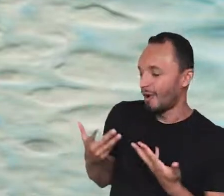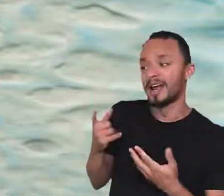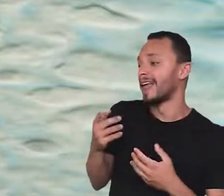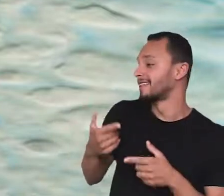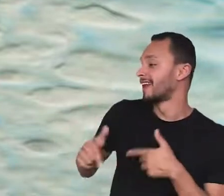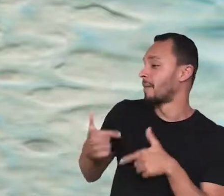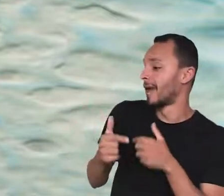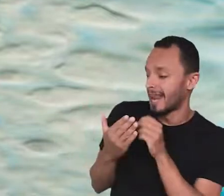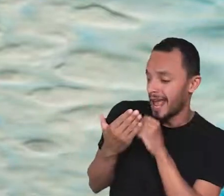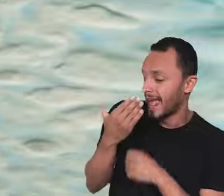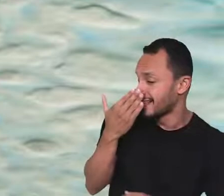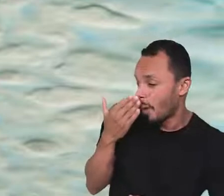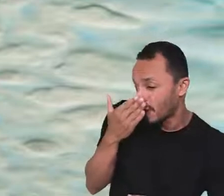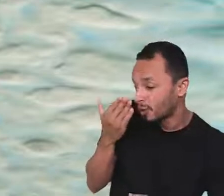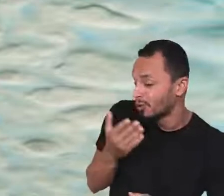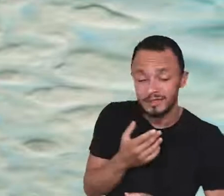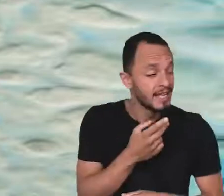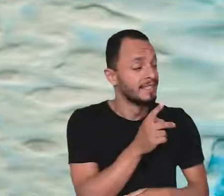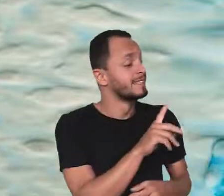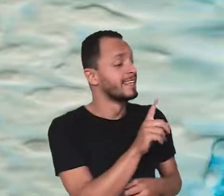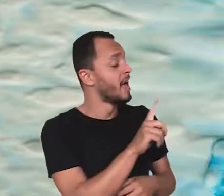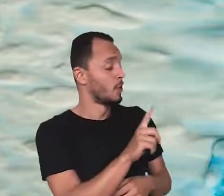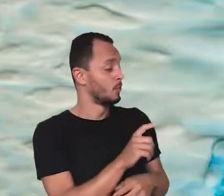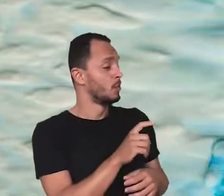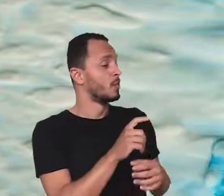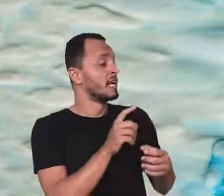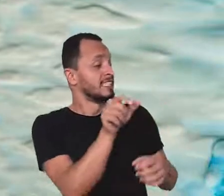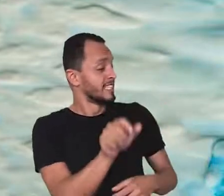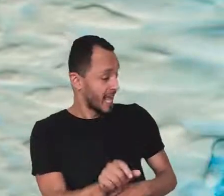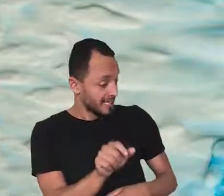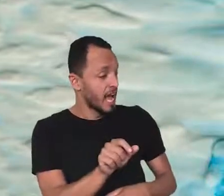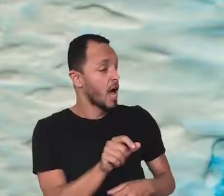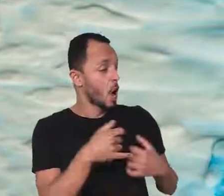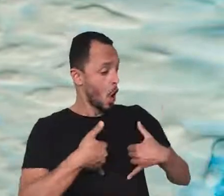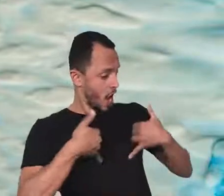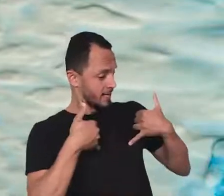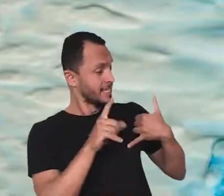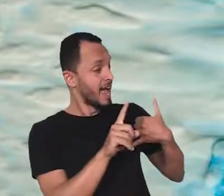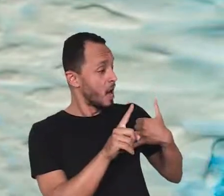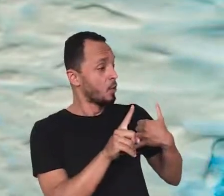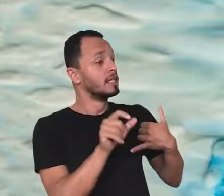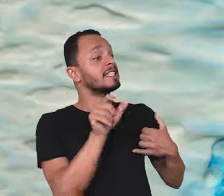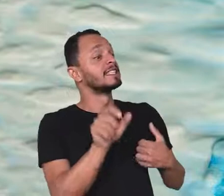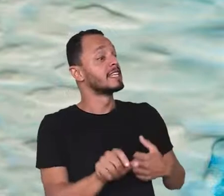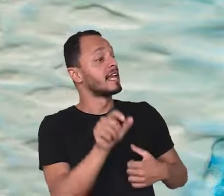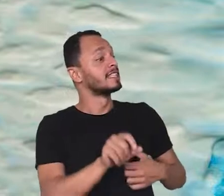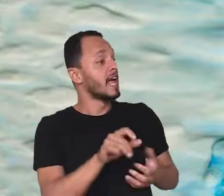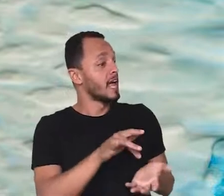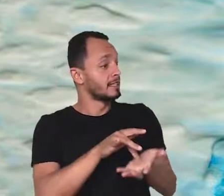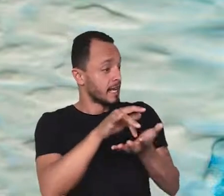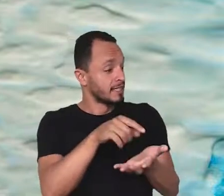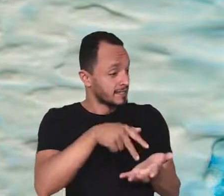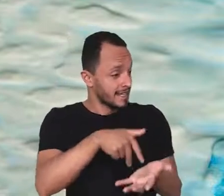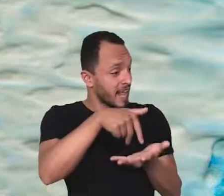É. Não é cidadã honrada, gente. É... Cidadã honorária, lembrei. Então, o meu